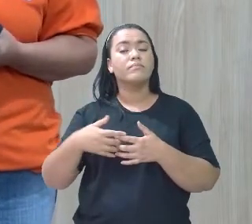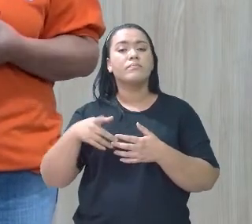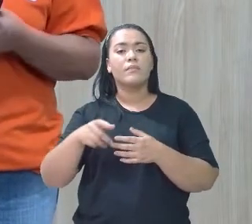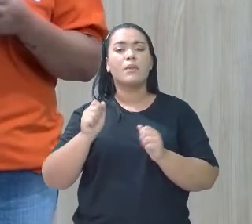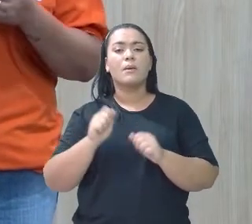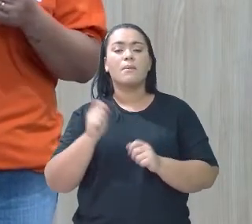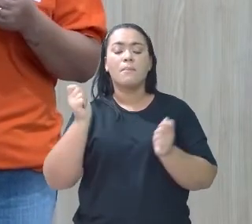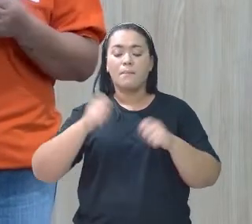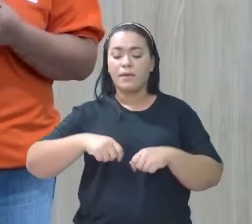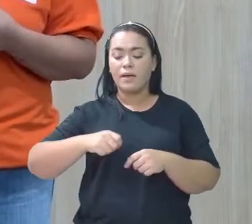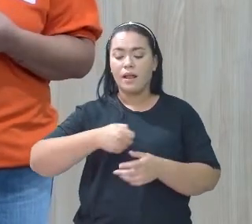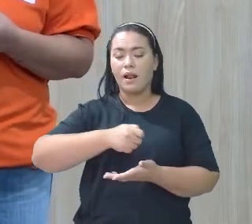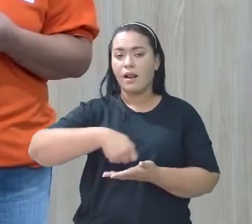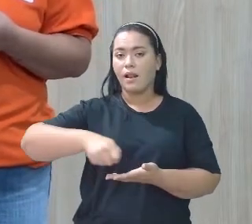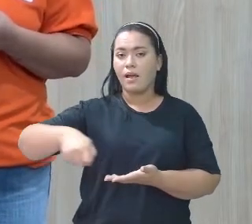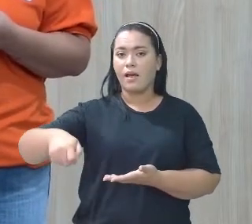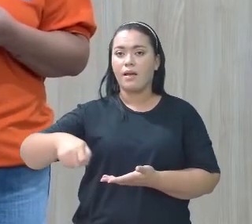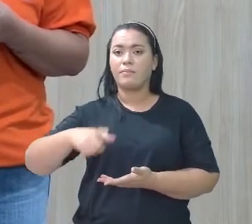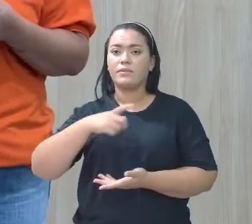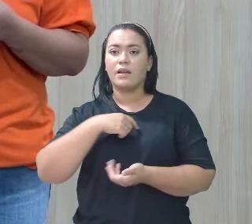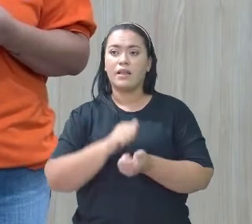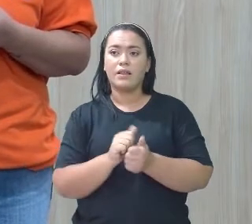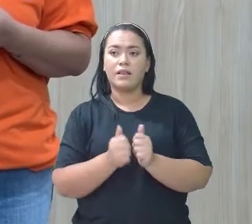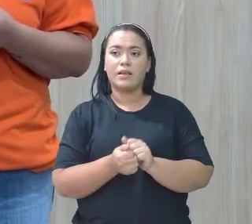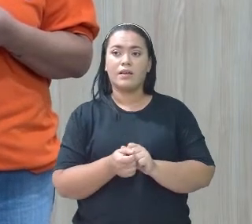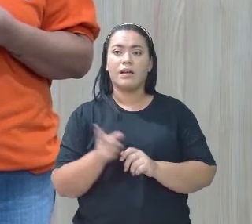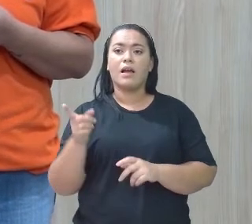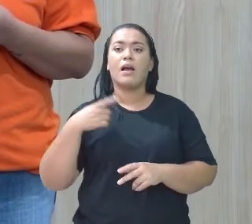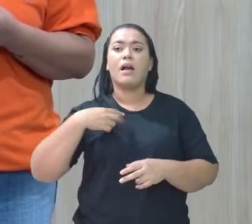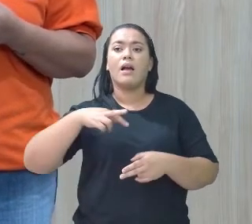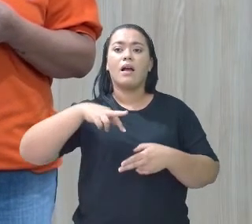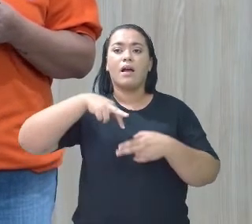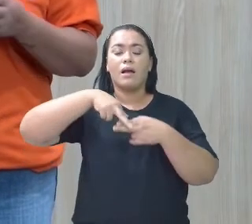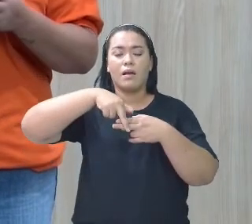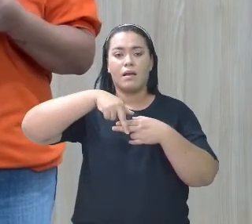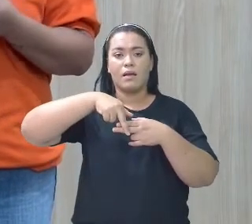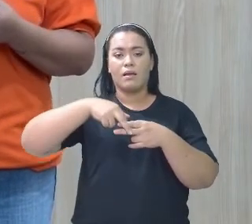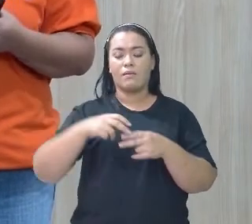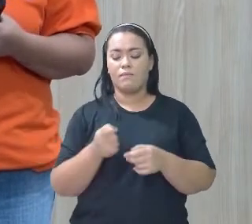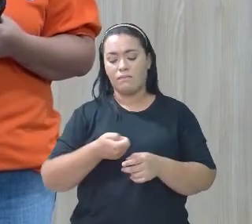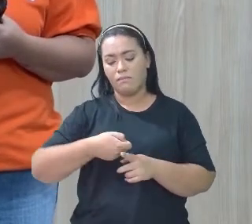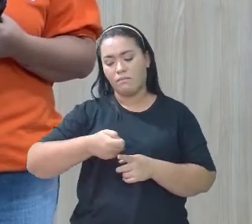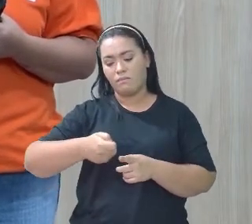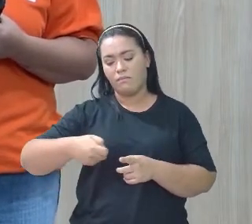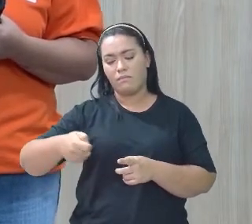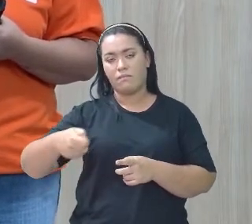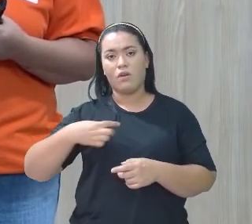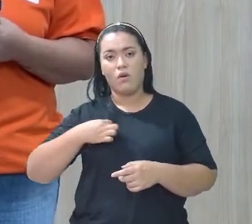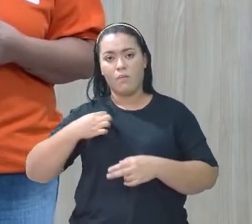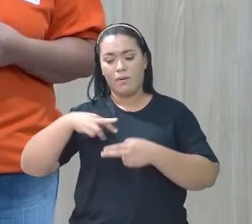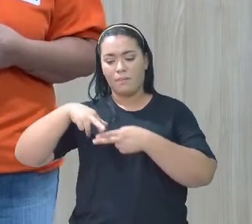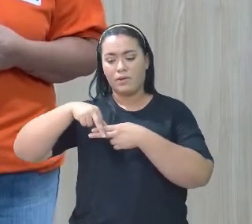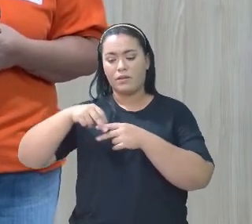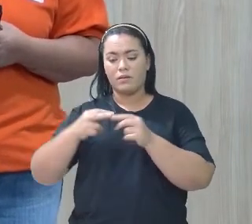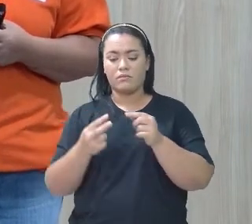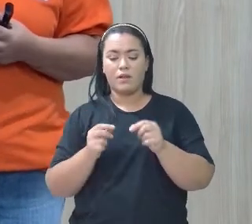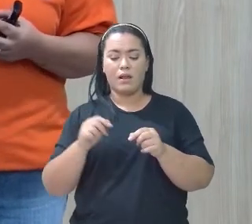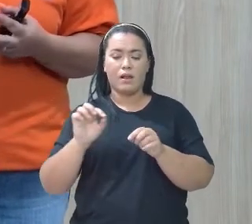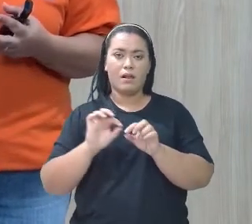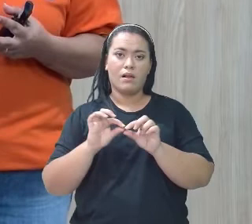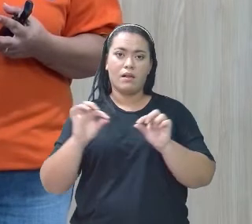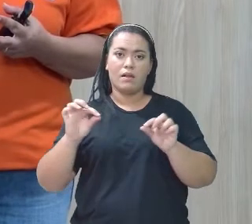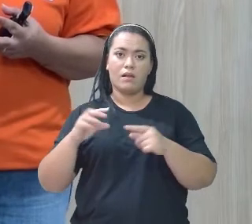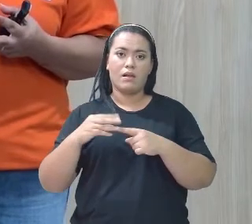no lápis, e aí tem essa adaptação com um pegador de roupas, não é, para dar esse suporte,